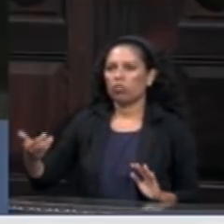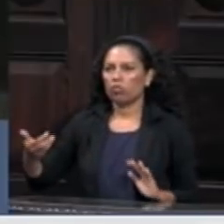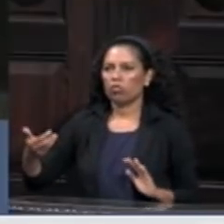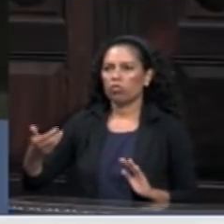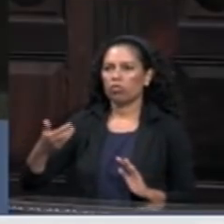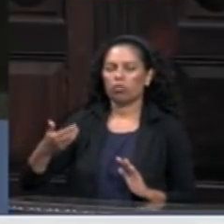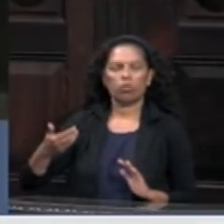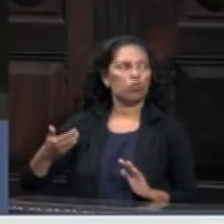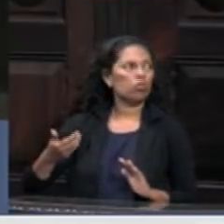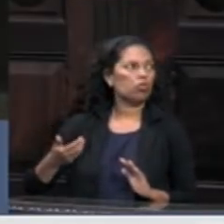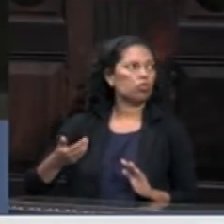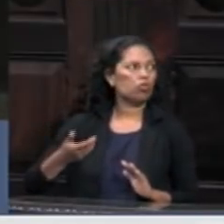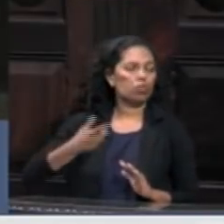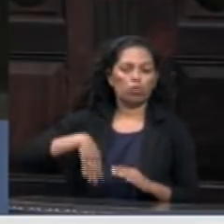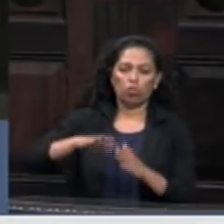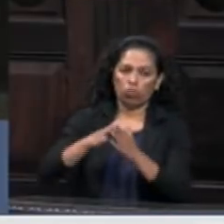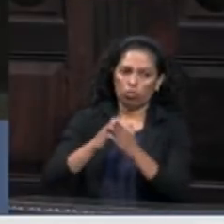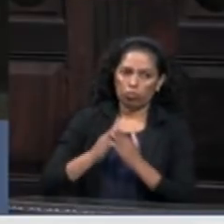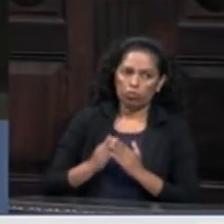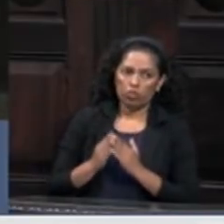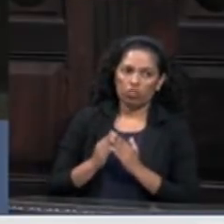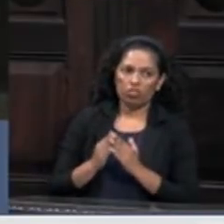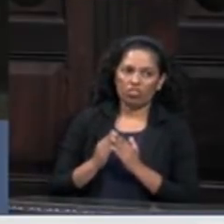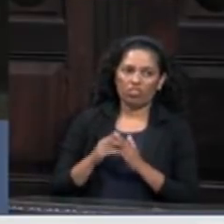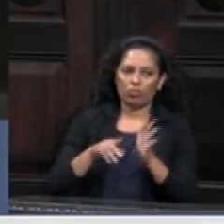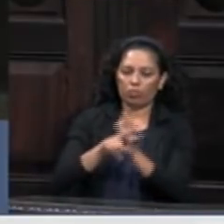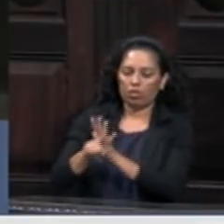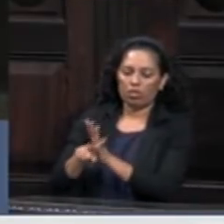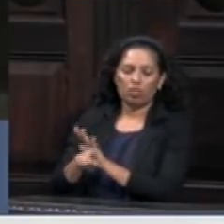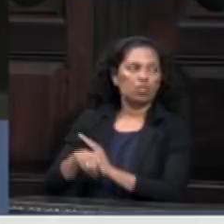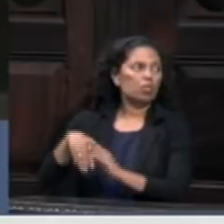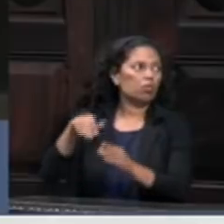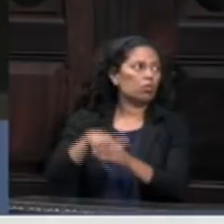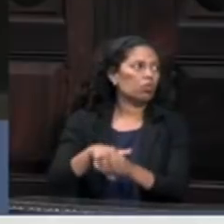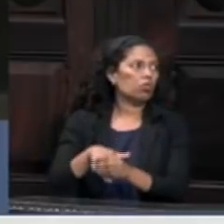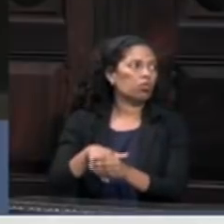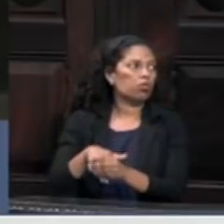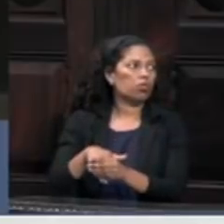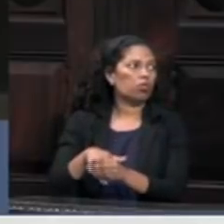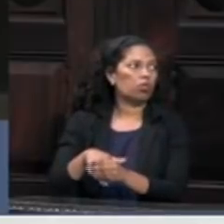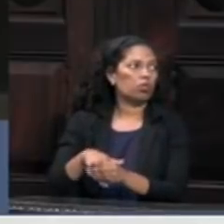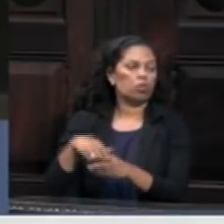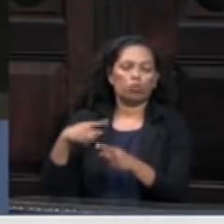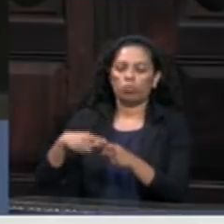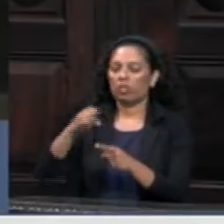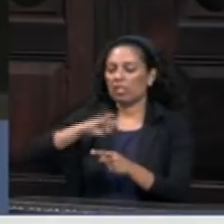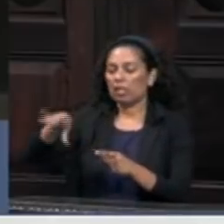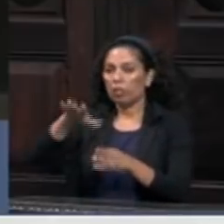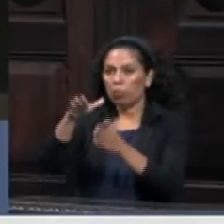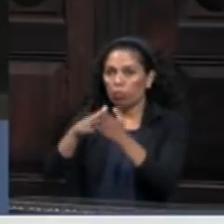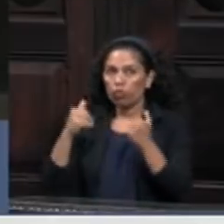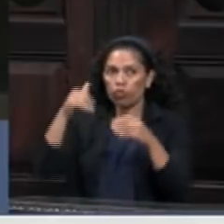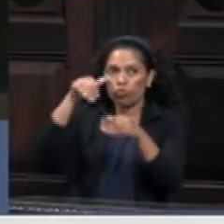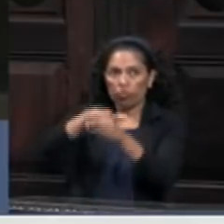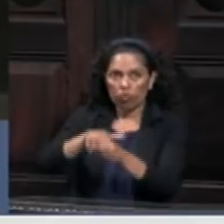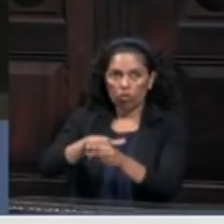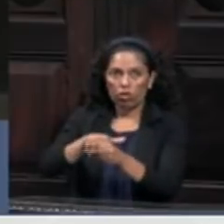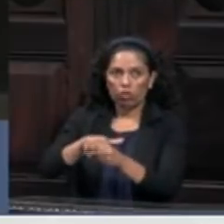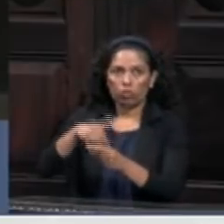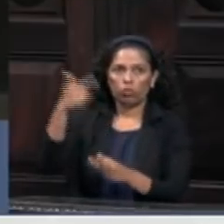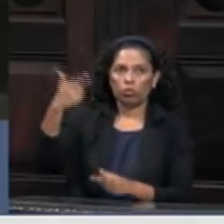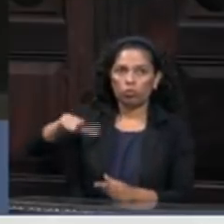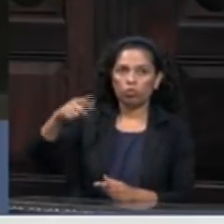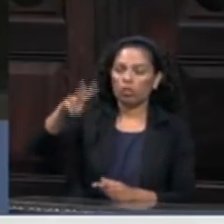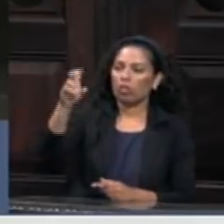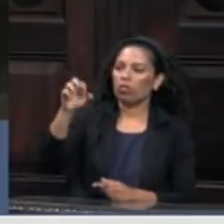Vossa Excelência não pedir verificação. Porque não vai ter quórum, se Vossa Excelência pedir verificação. Mas presidente, gostaria de